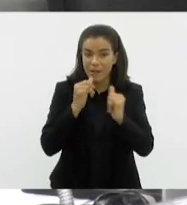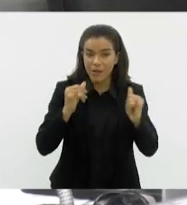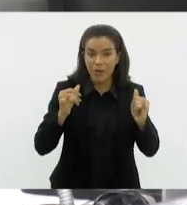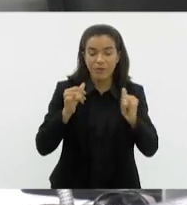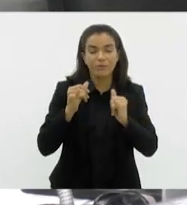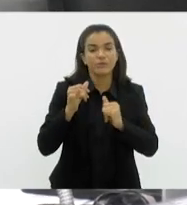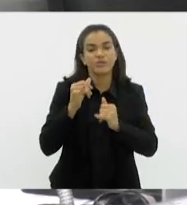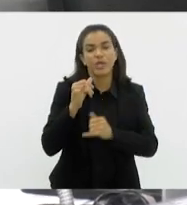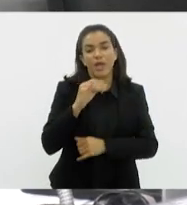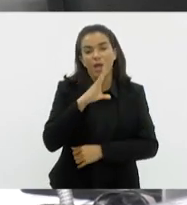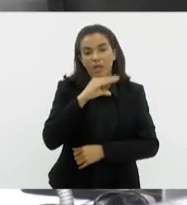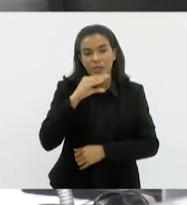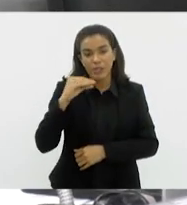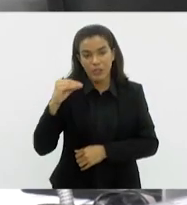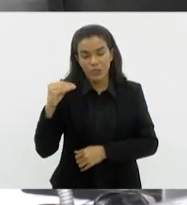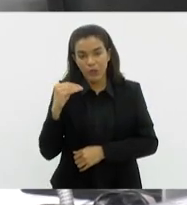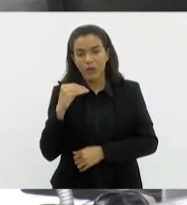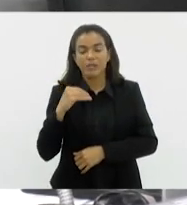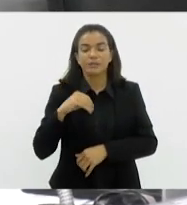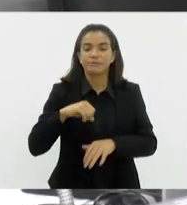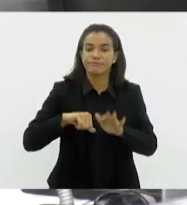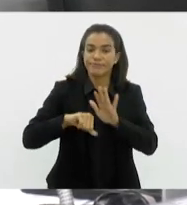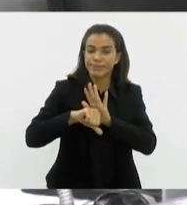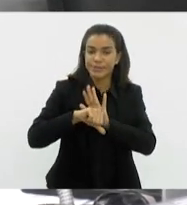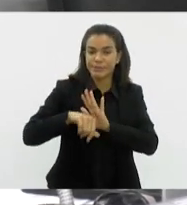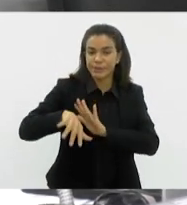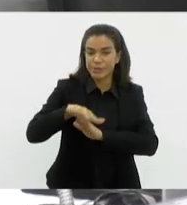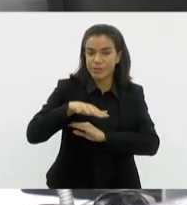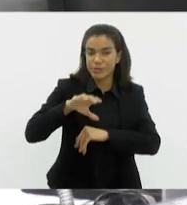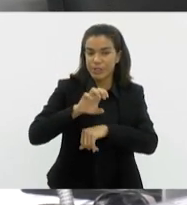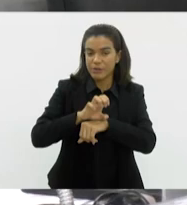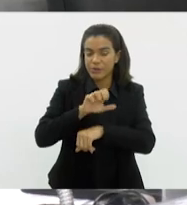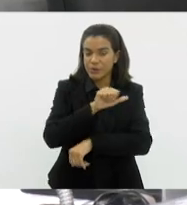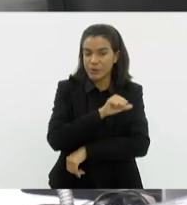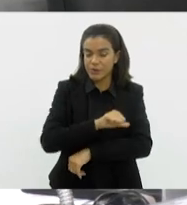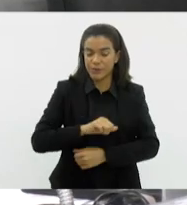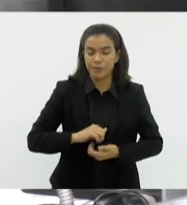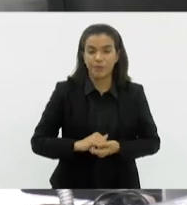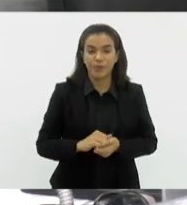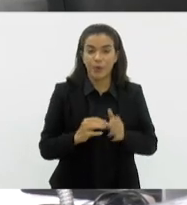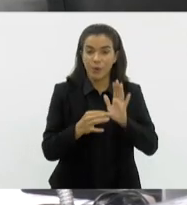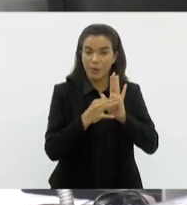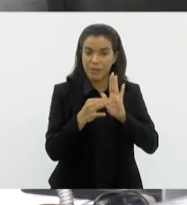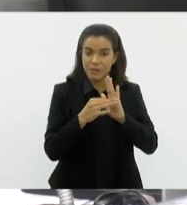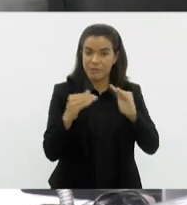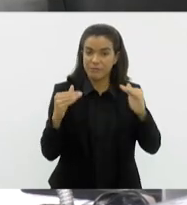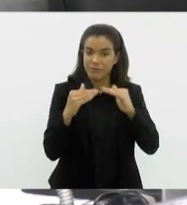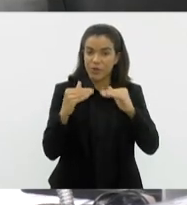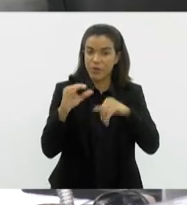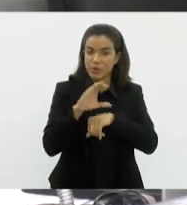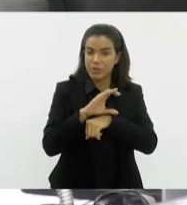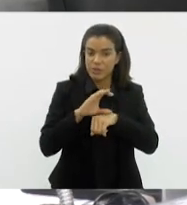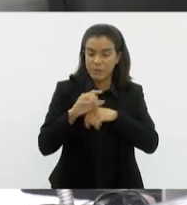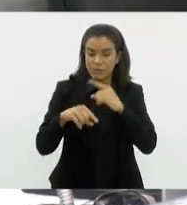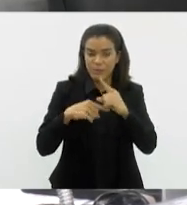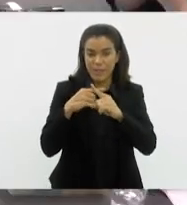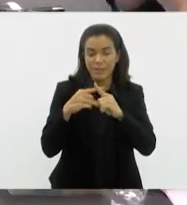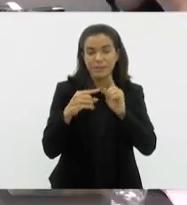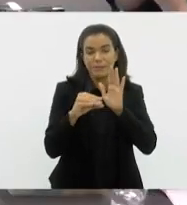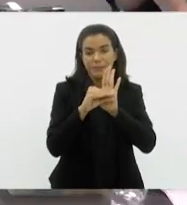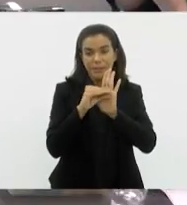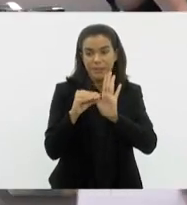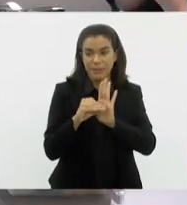autores de atos infracionais no âmbito do Estado do Rio de Janeiro. O parecer é pela constitucionalidade com emendas em